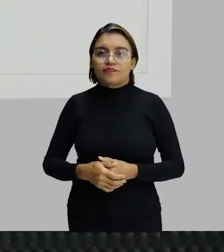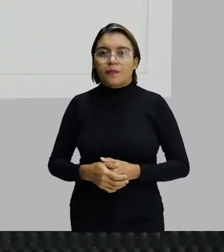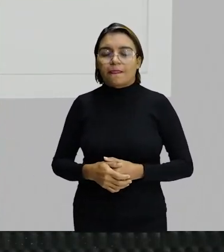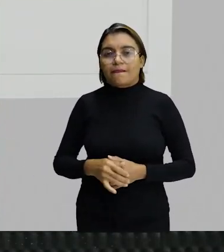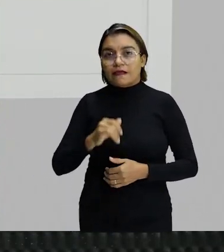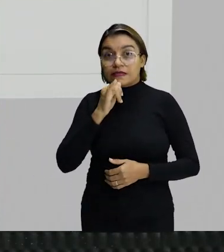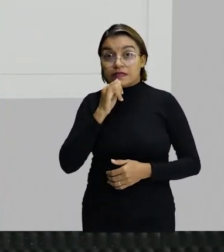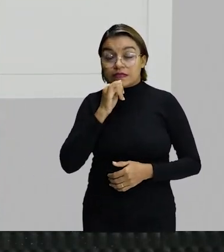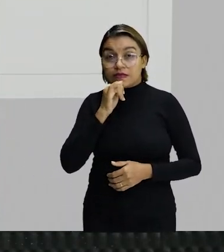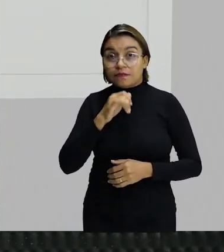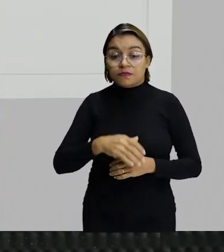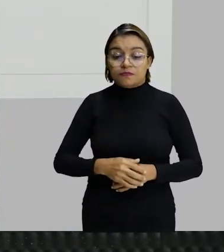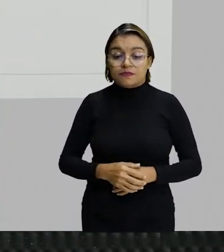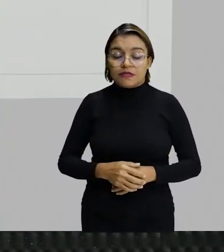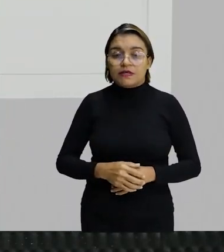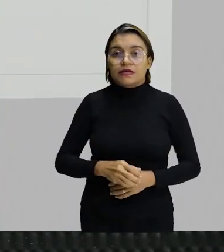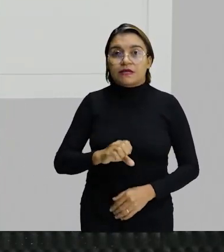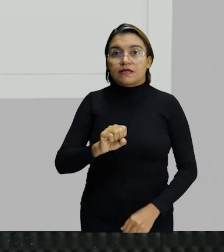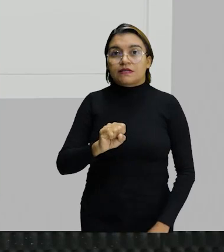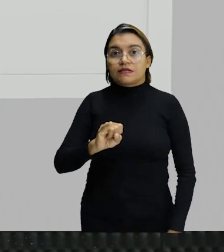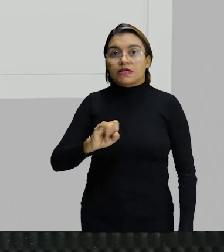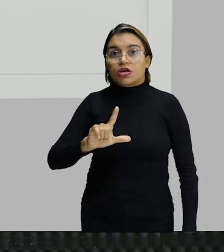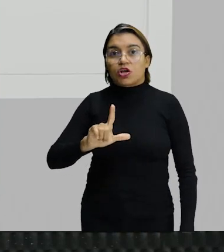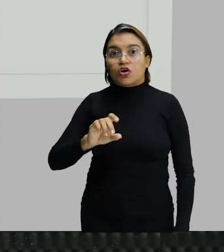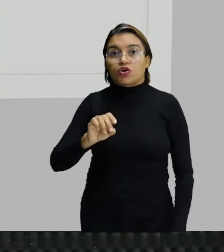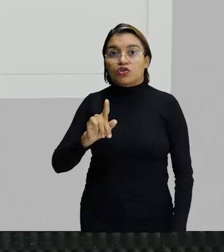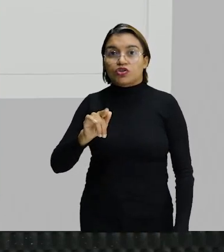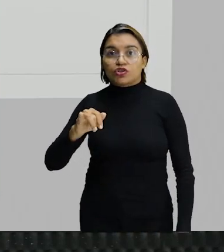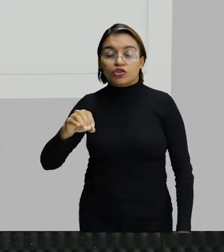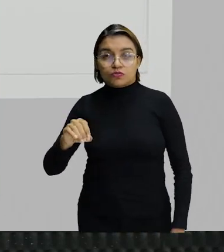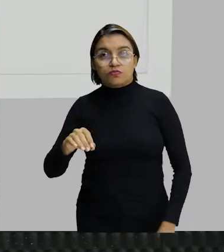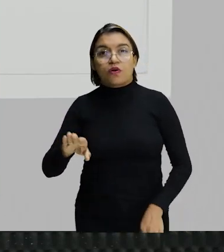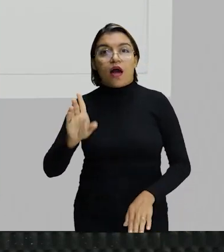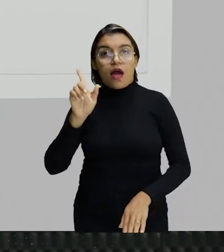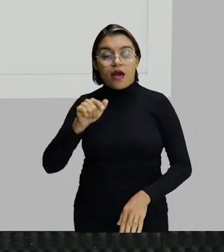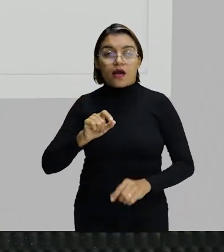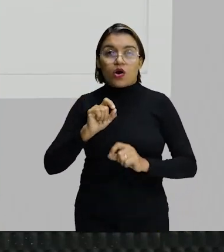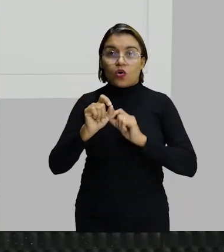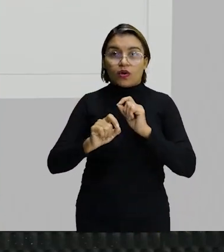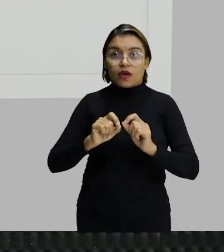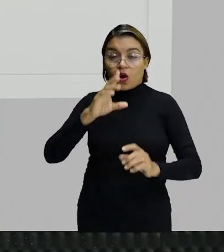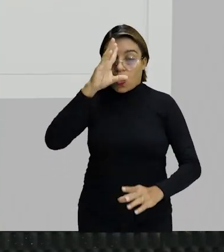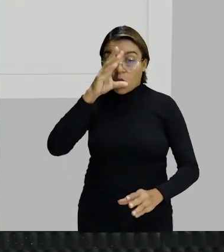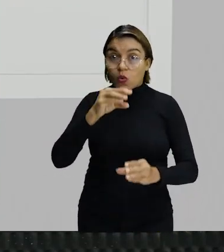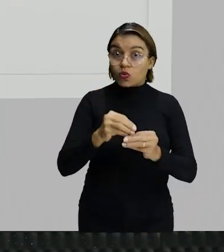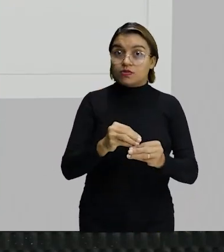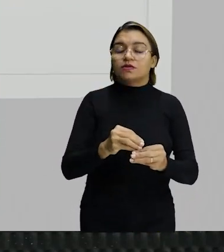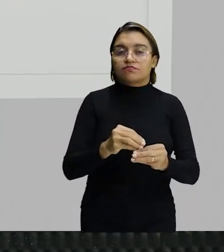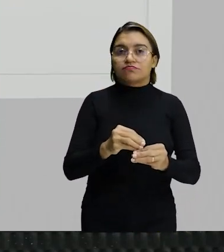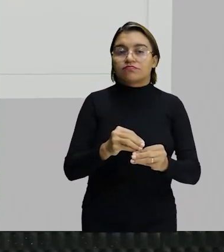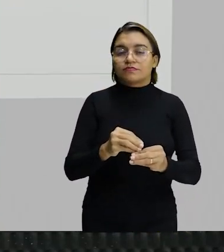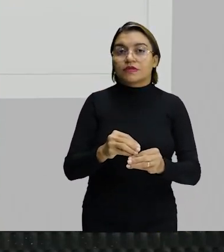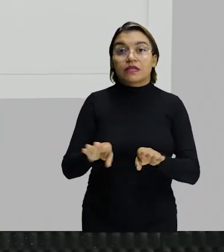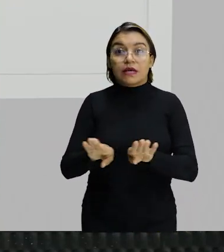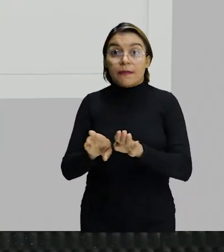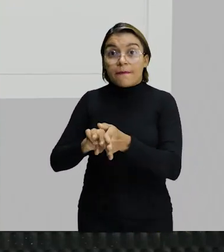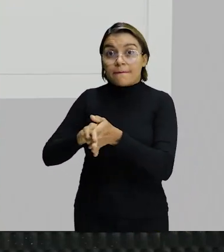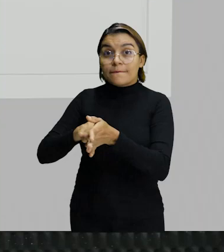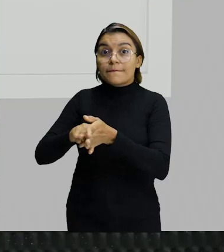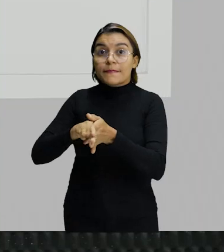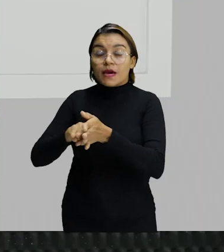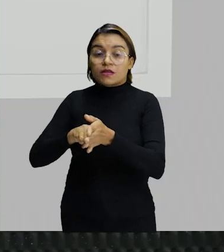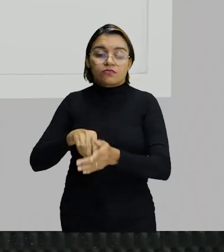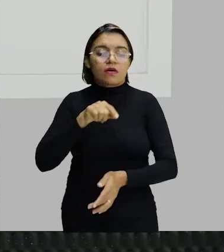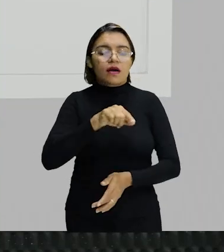Os silogismos e os métodos, certo? Bom, silogismos e métodos, eles vão mudando juntos, né? O que